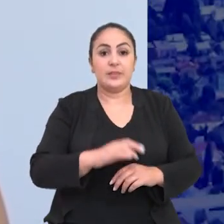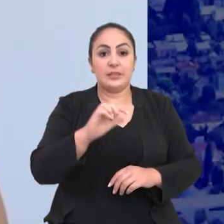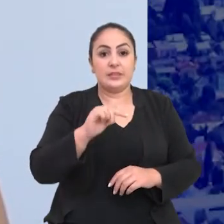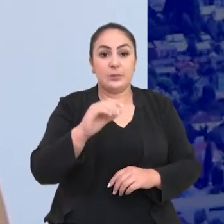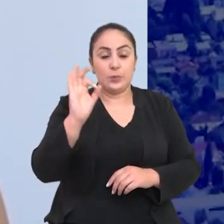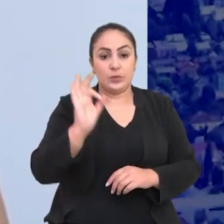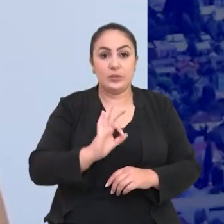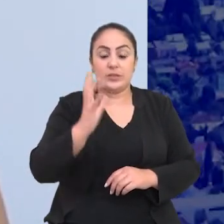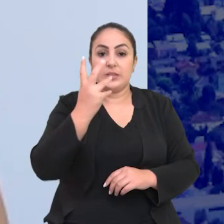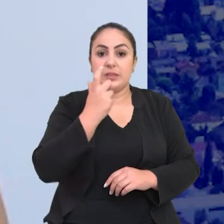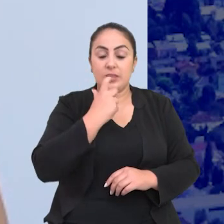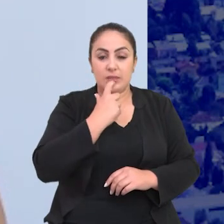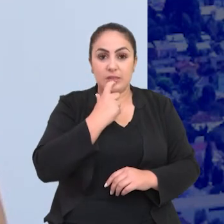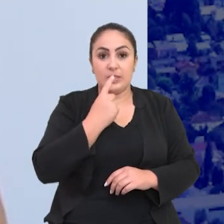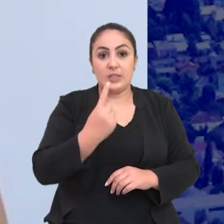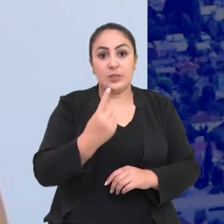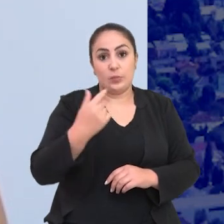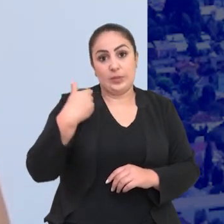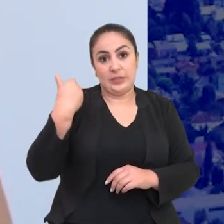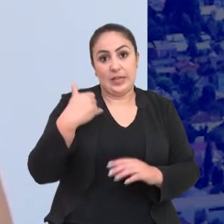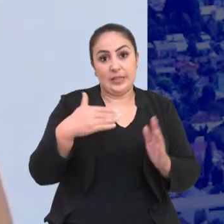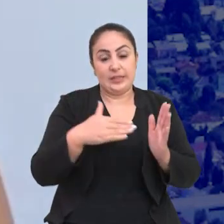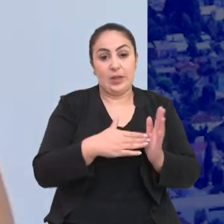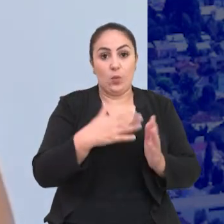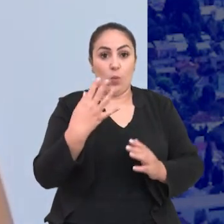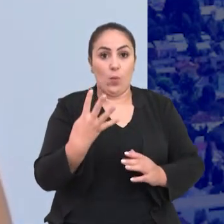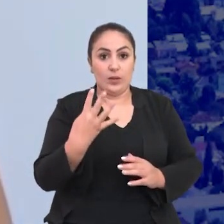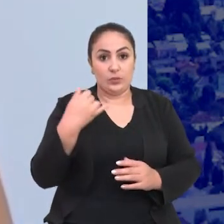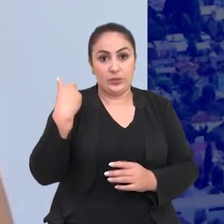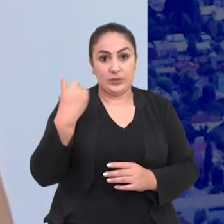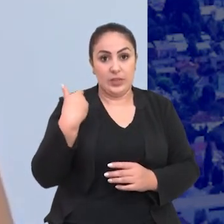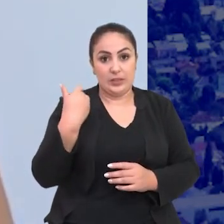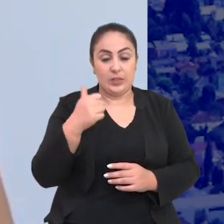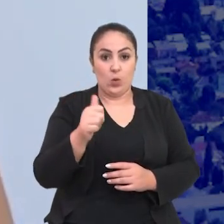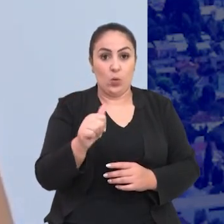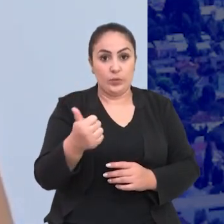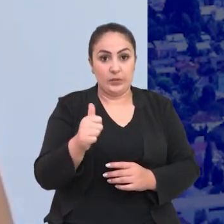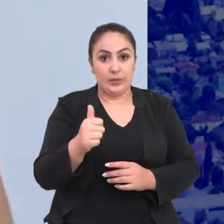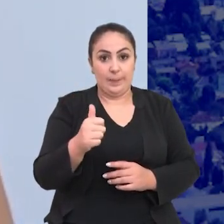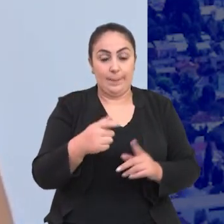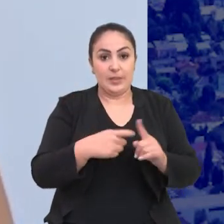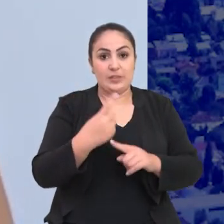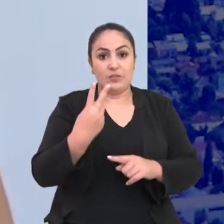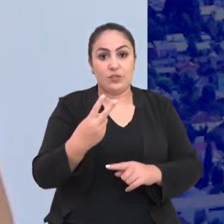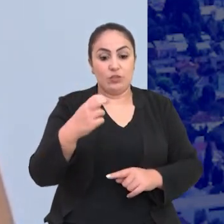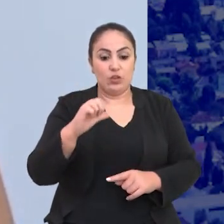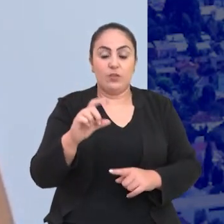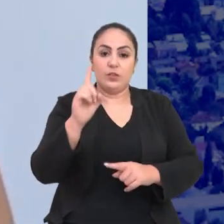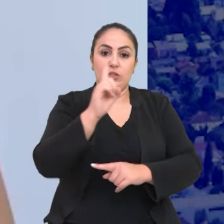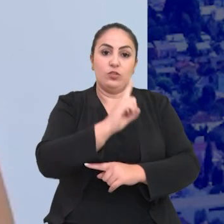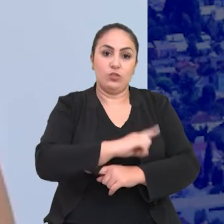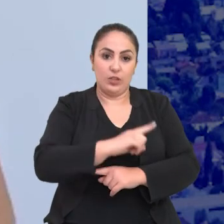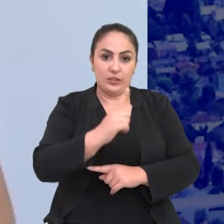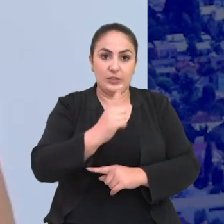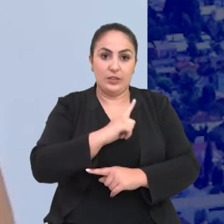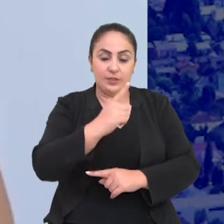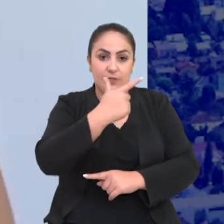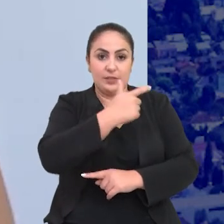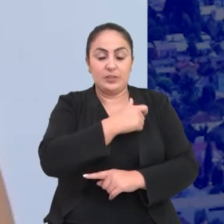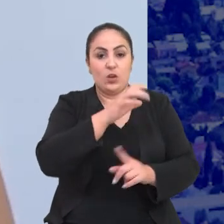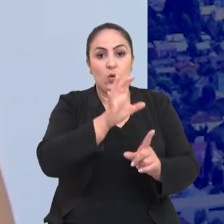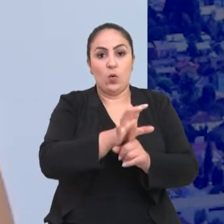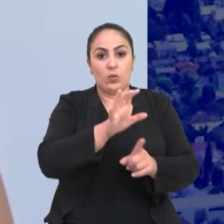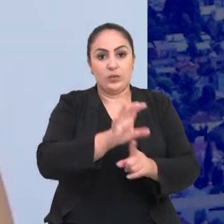apenas 50% das crianças de 1 ano a 4 anos, 11 meses e 29 dias